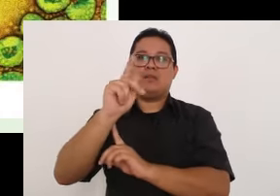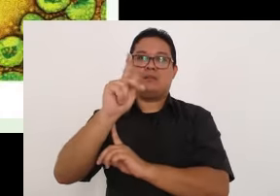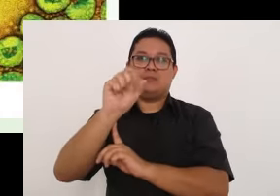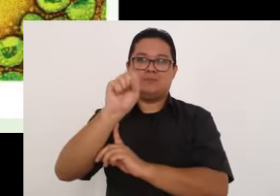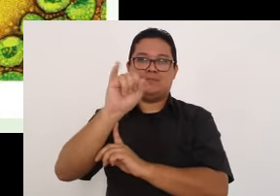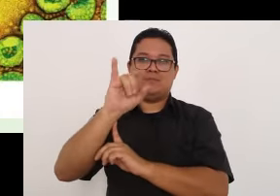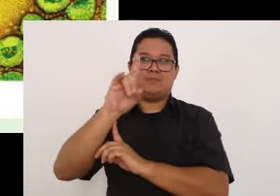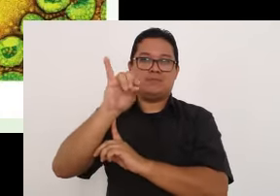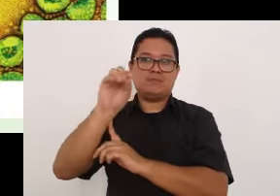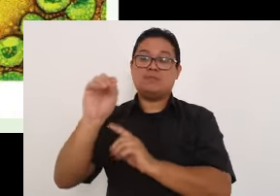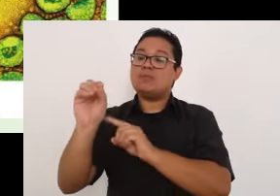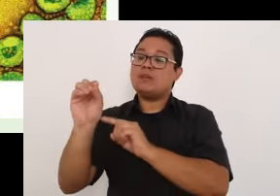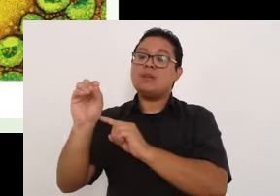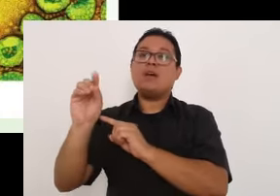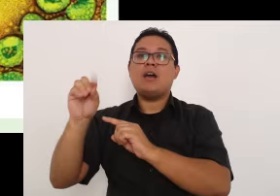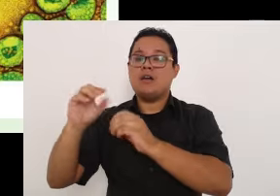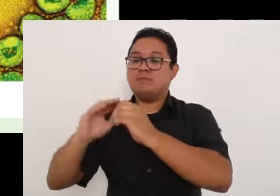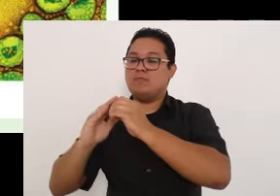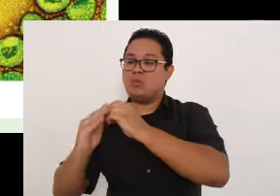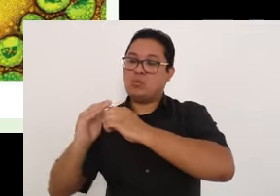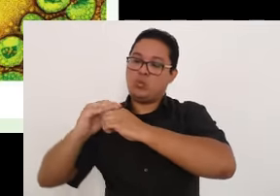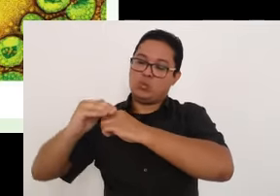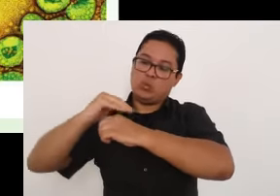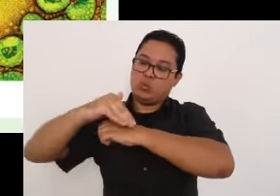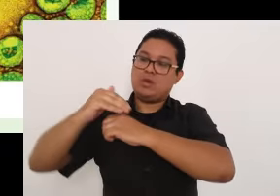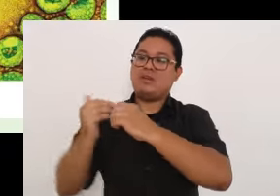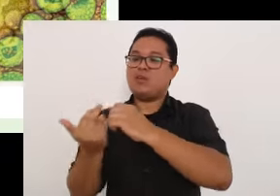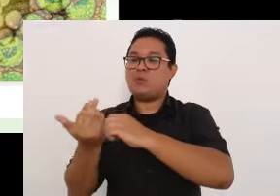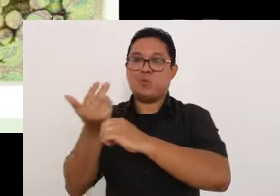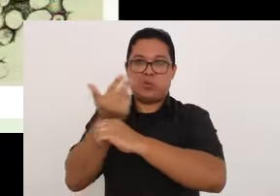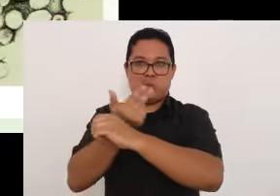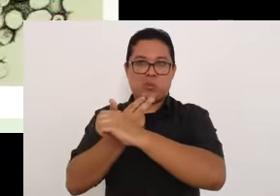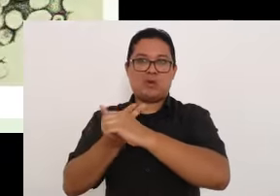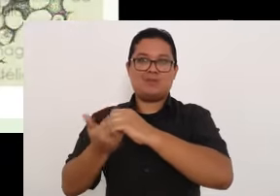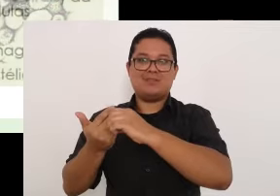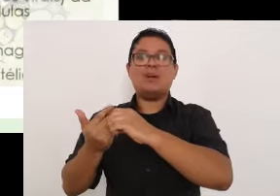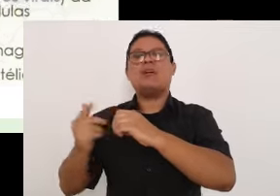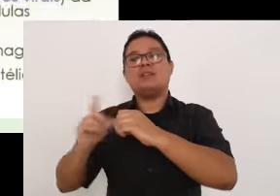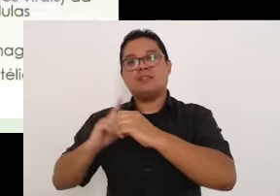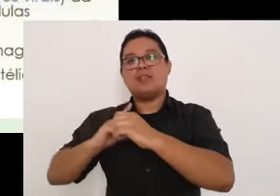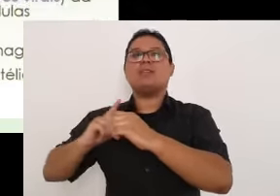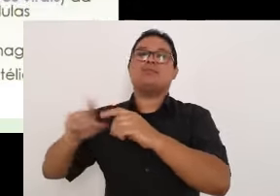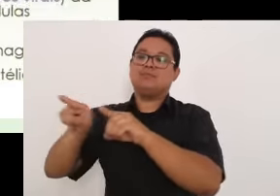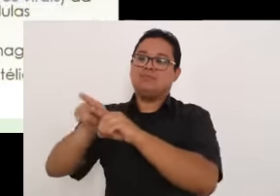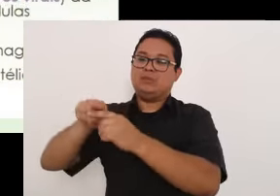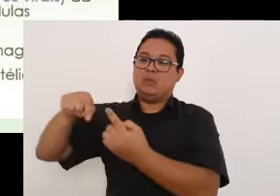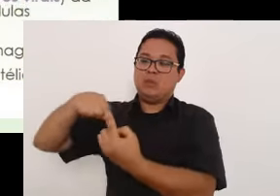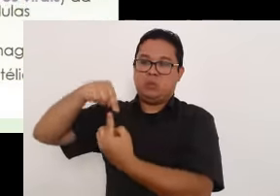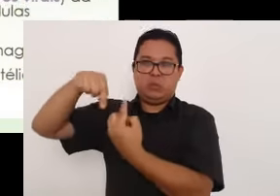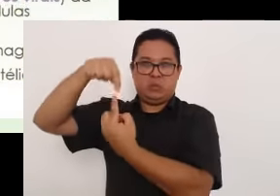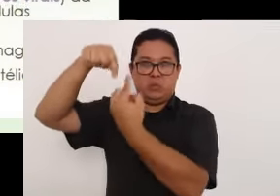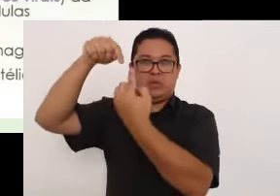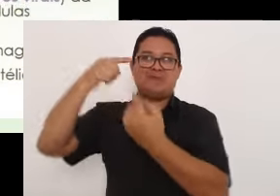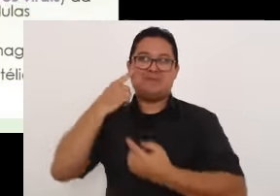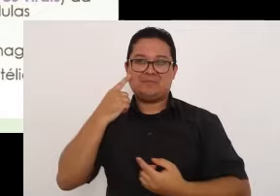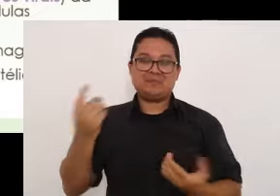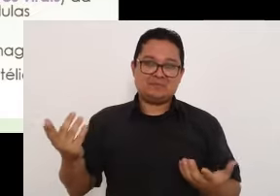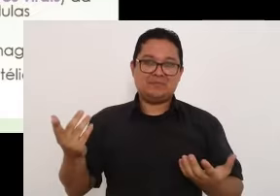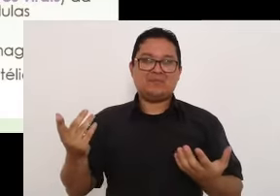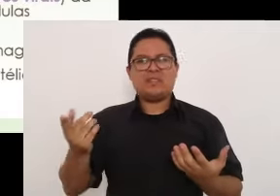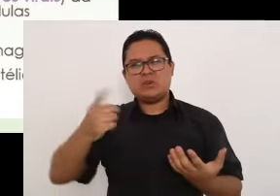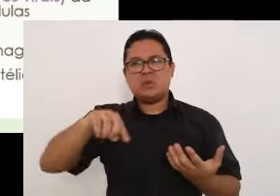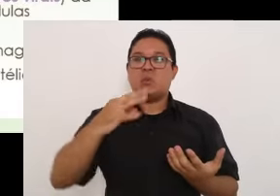é helicoidal. Olha que interessante, tá? Só para vocês conhecerem um pouquinho a